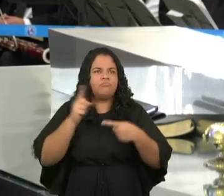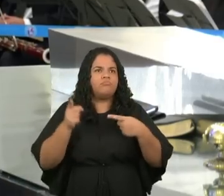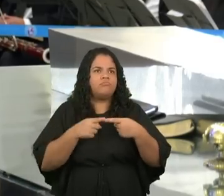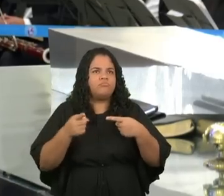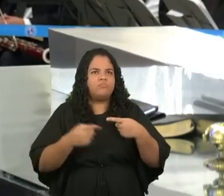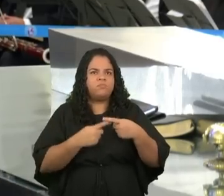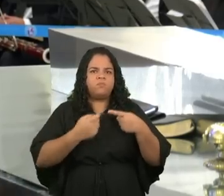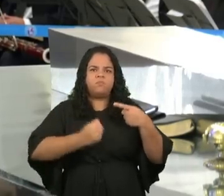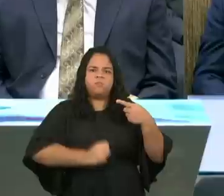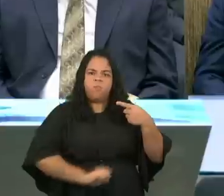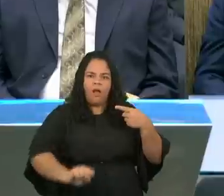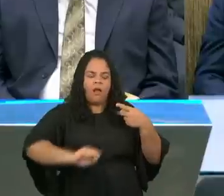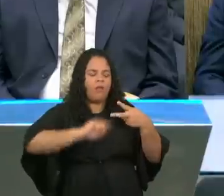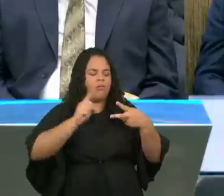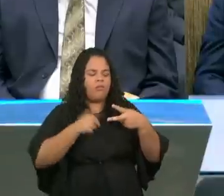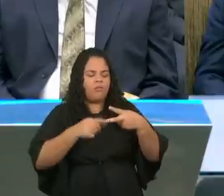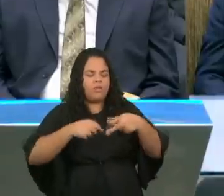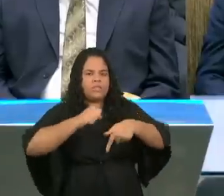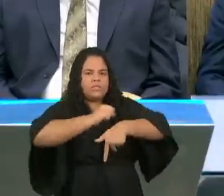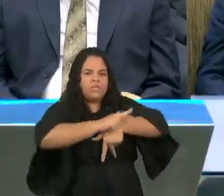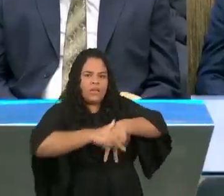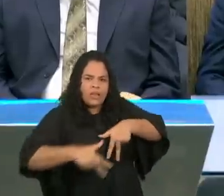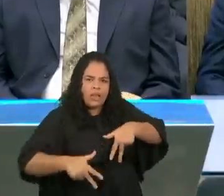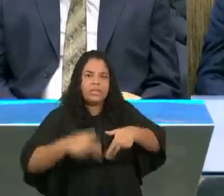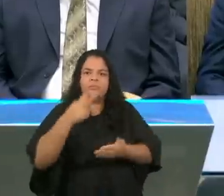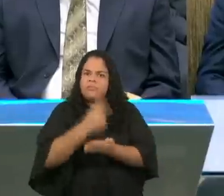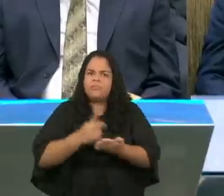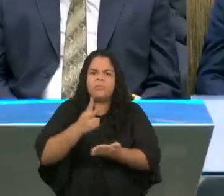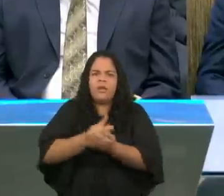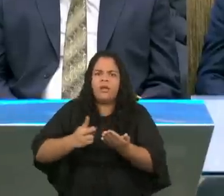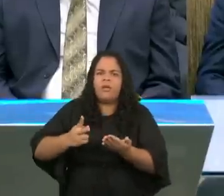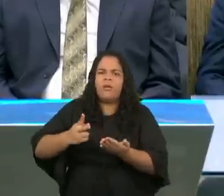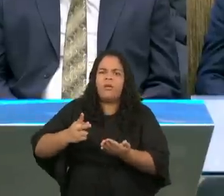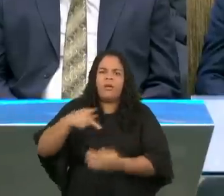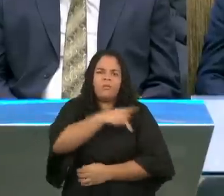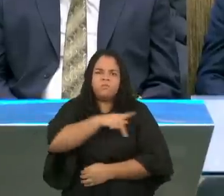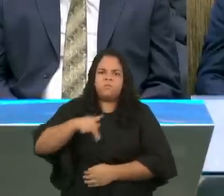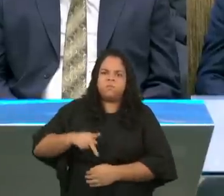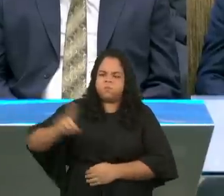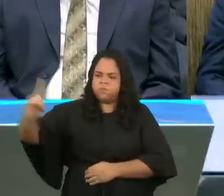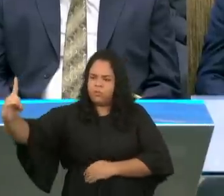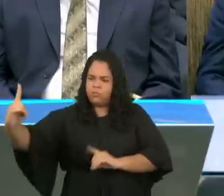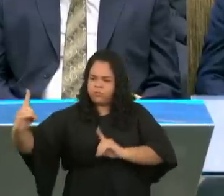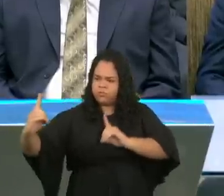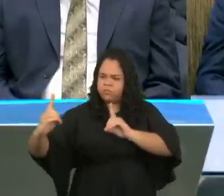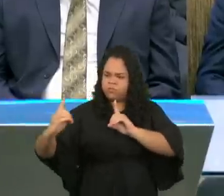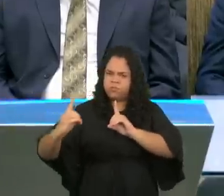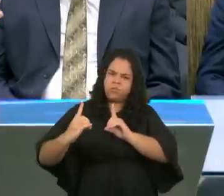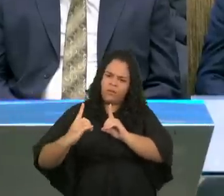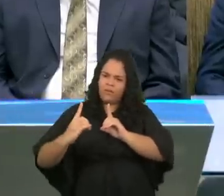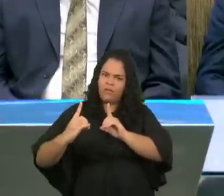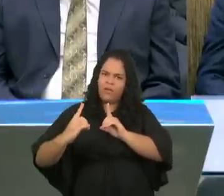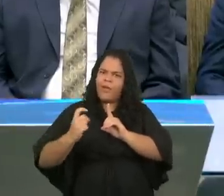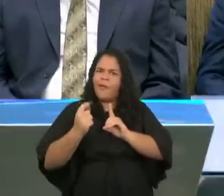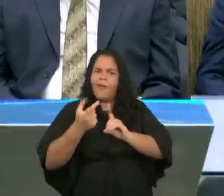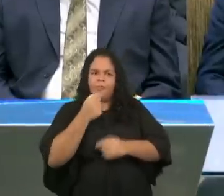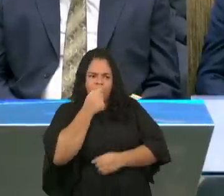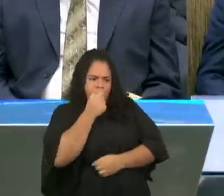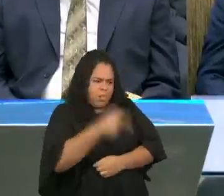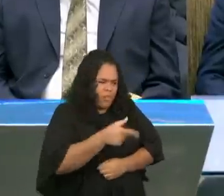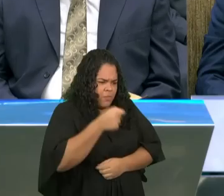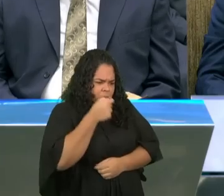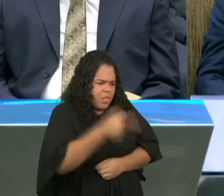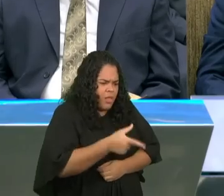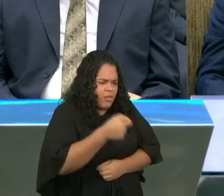de gênero, ele vinha para frente da minha cadeira e quase que me cuspia, e com as salivas,